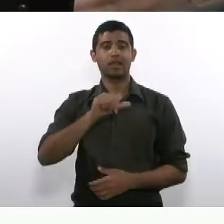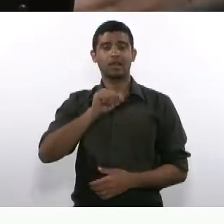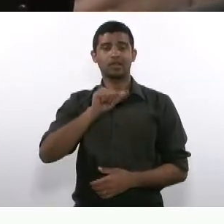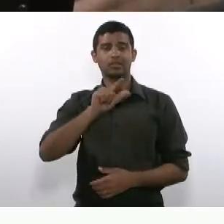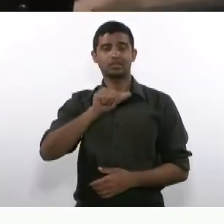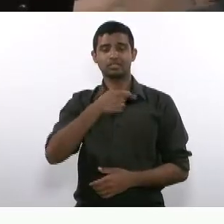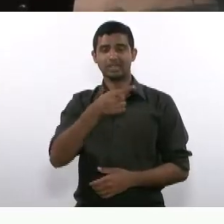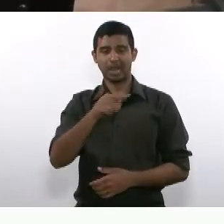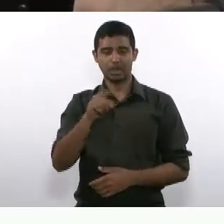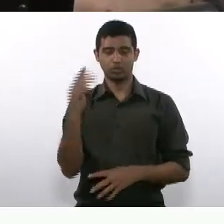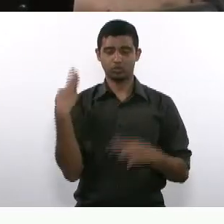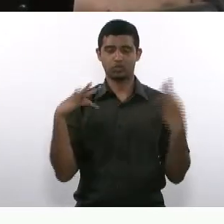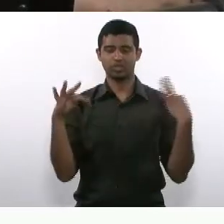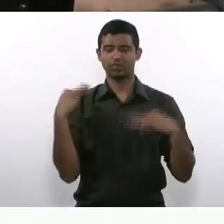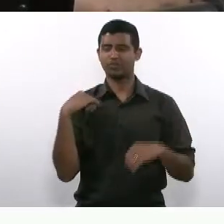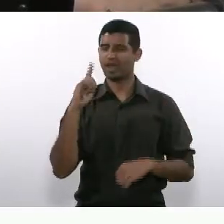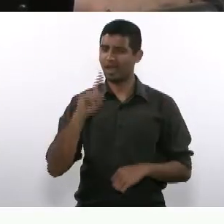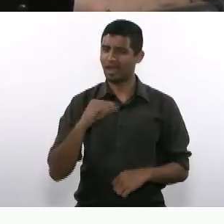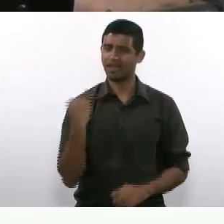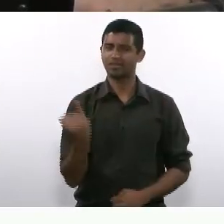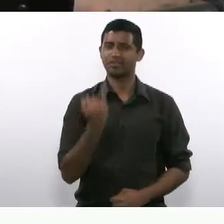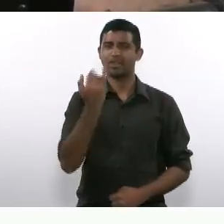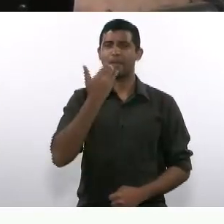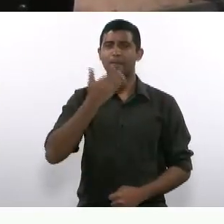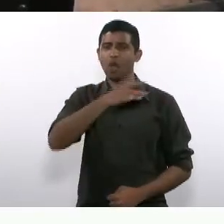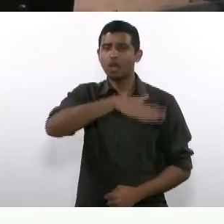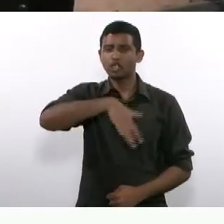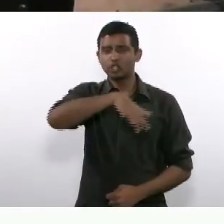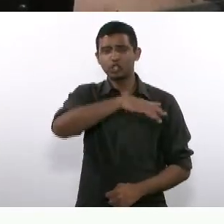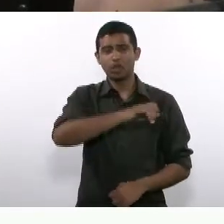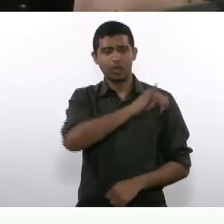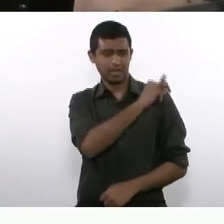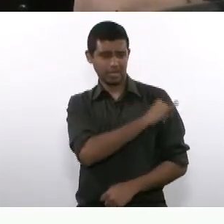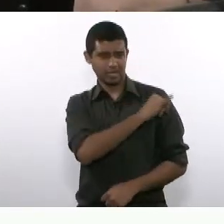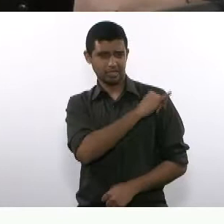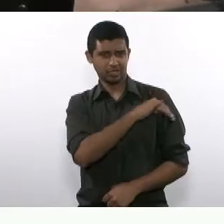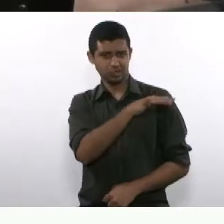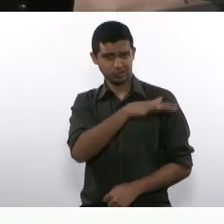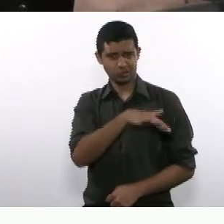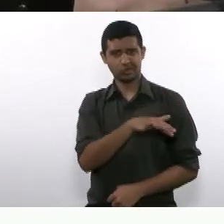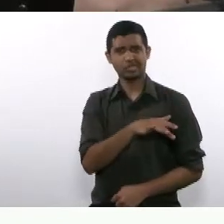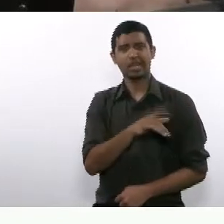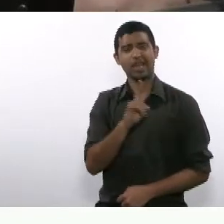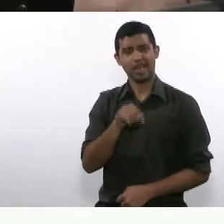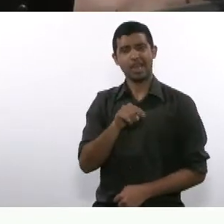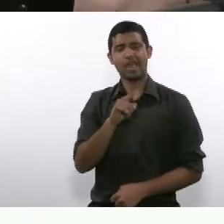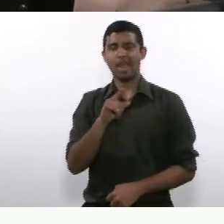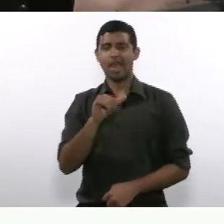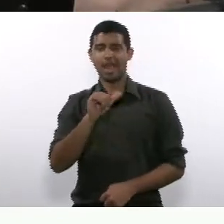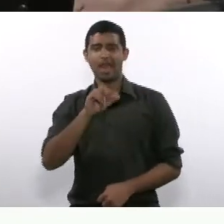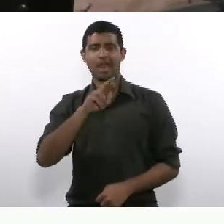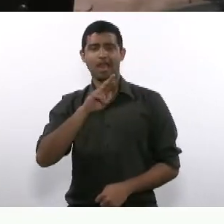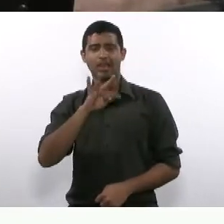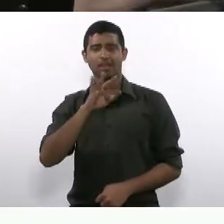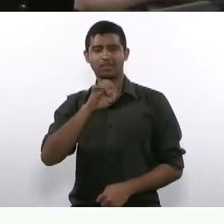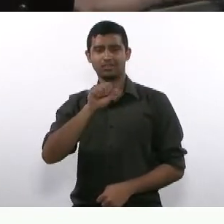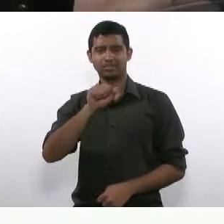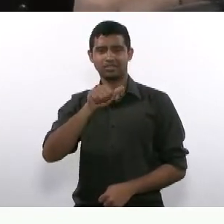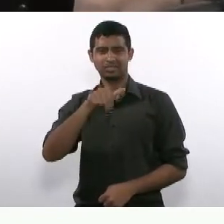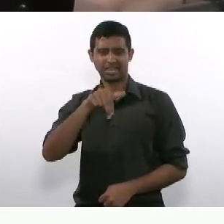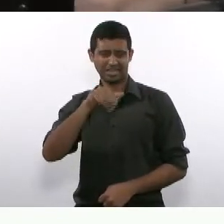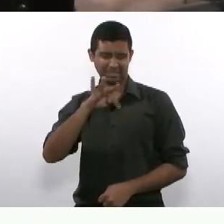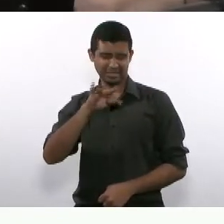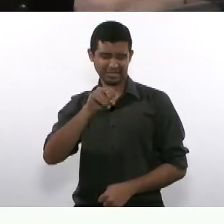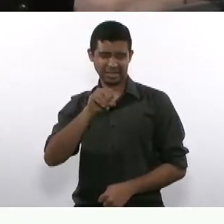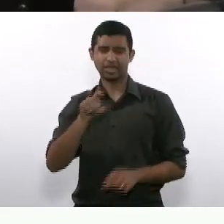super importante, porque a gente mostra o Rio como um todo. O Salão do Artesanato também é importante, especialmente nesse momento de crise.